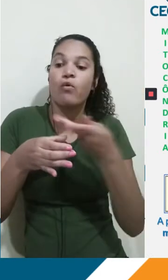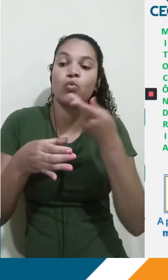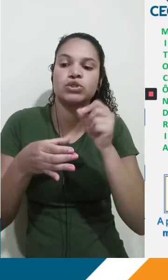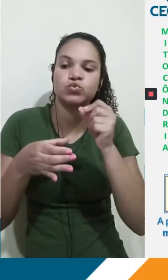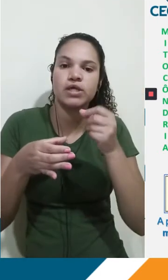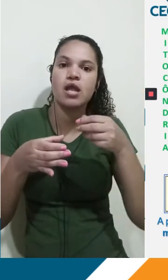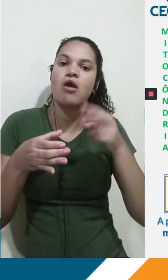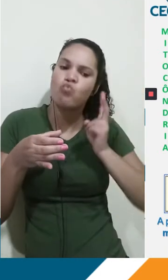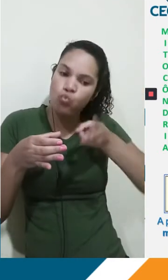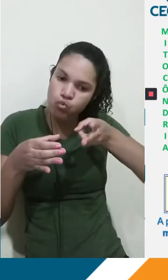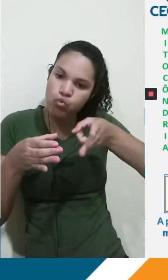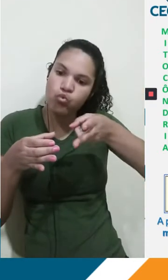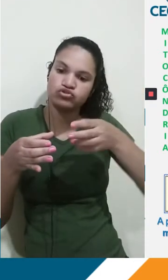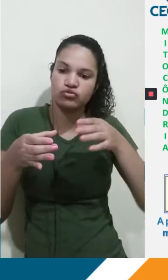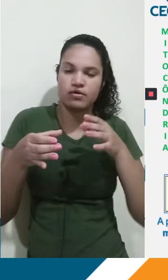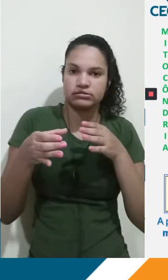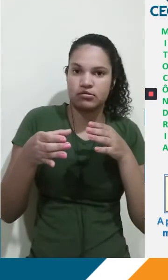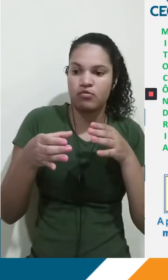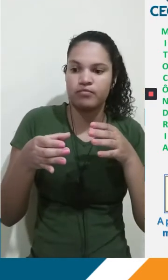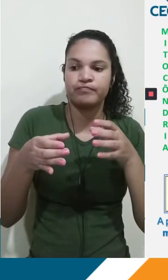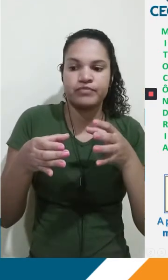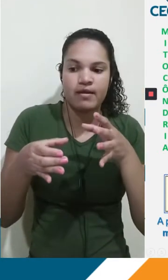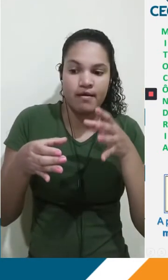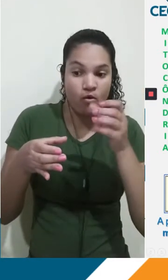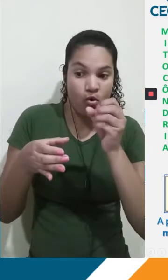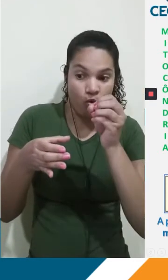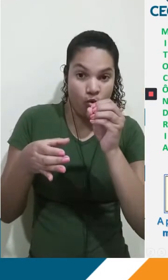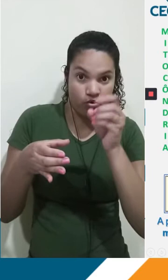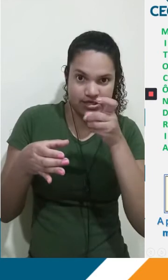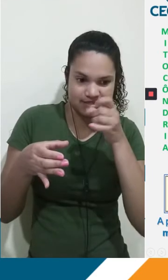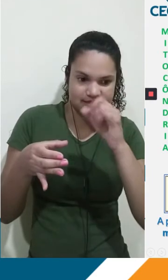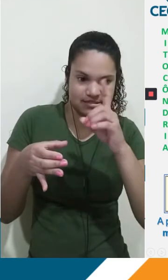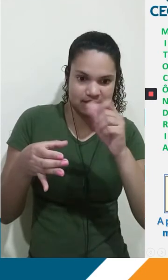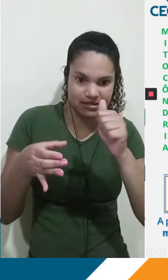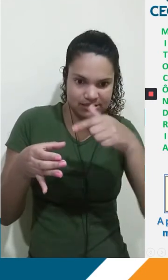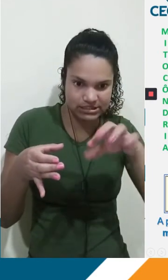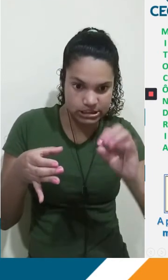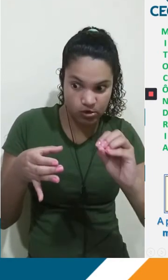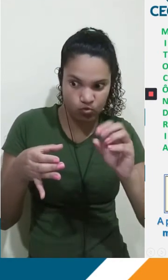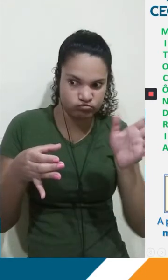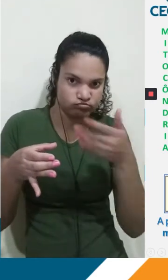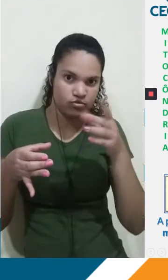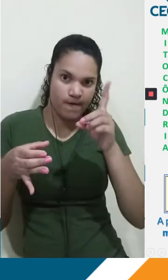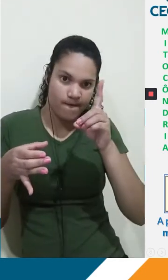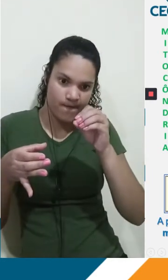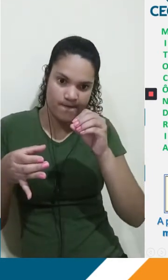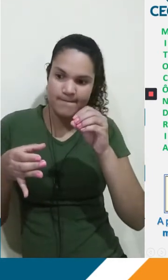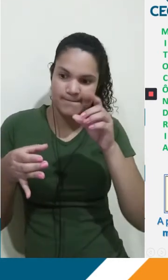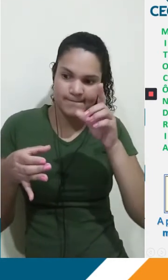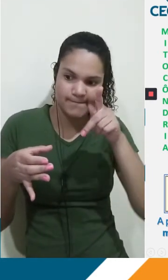da degradação, eu vou usar esse termo, chamado da oxidação do piruvato, porque o piruvato ele